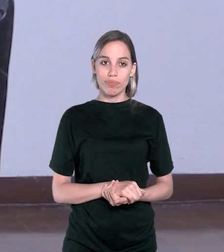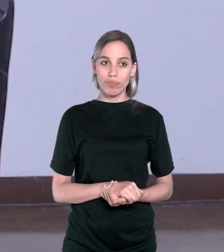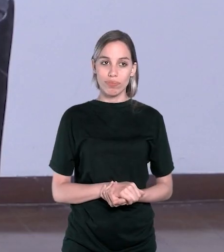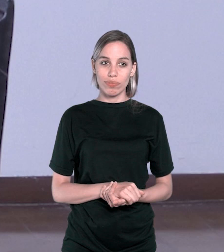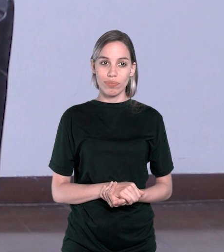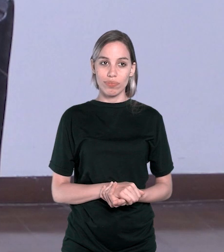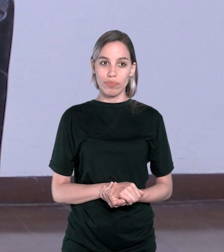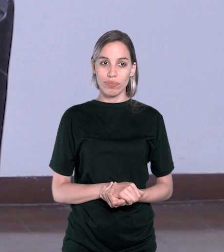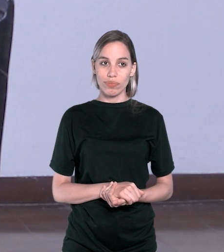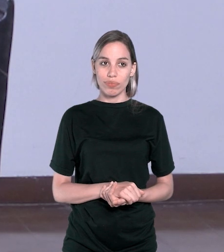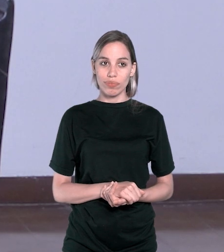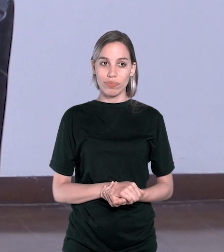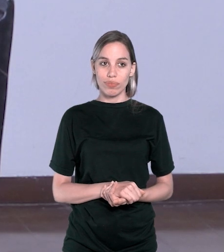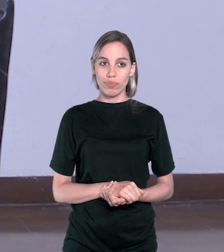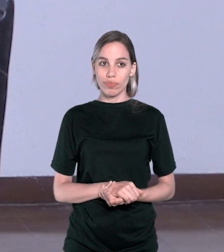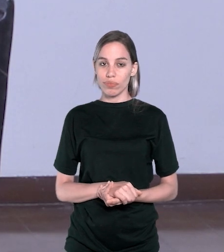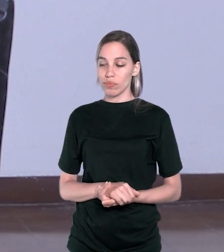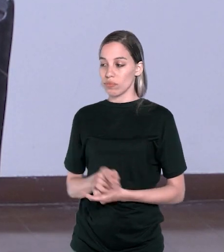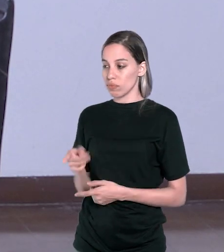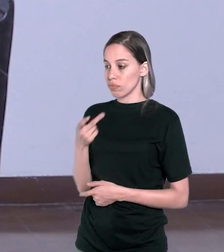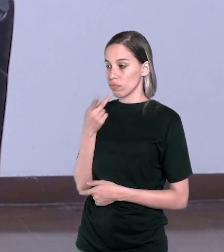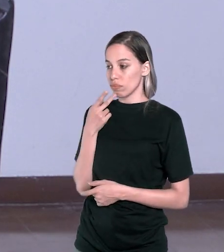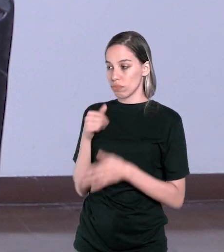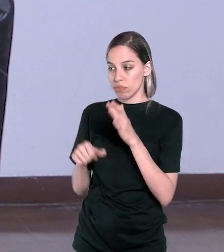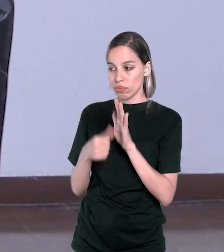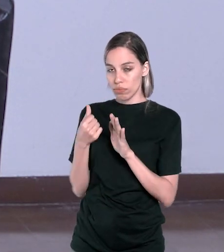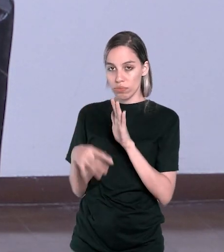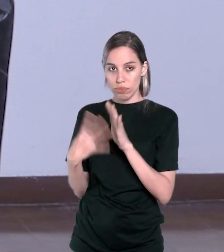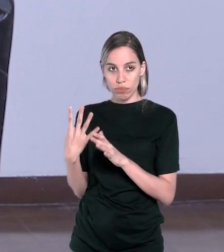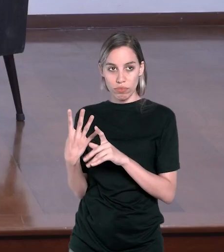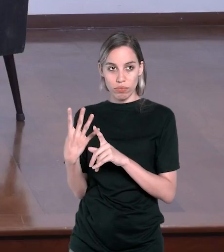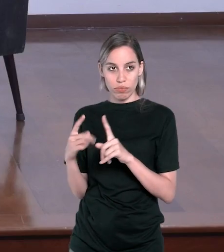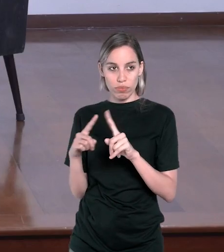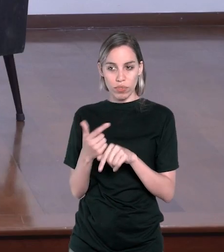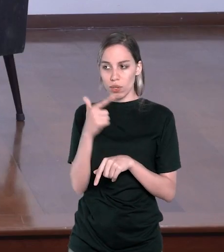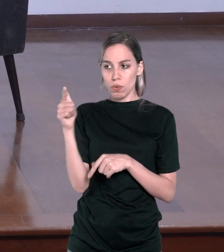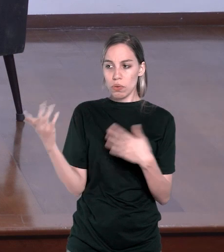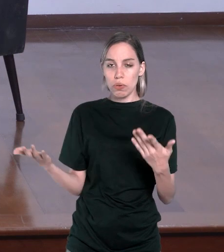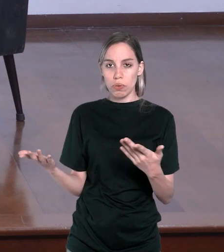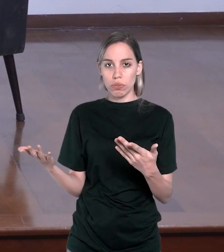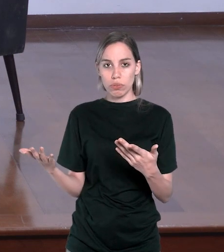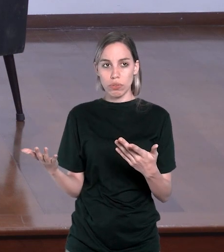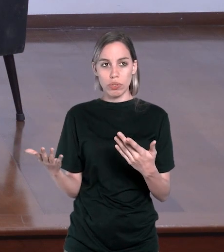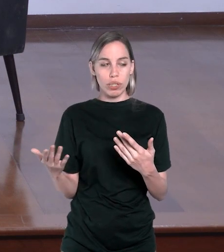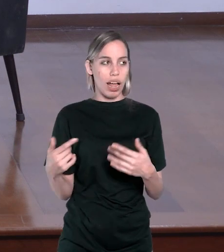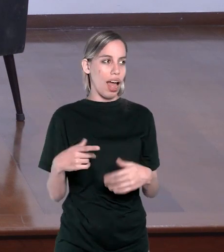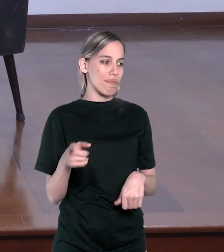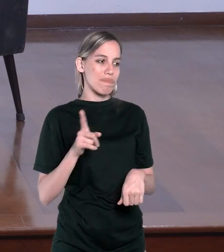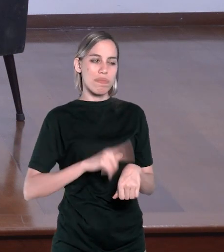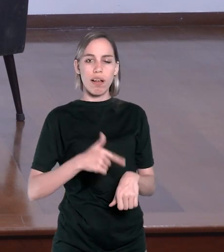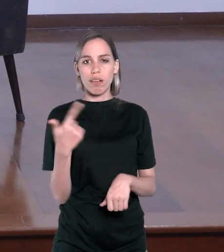Você falou que o primeiro era o quarto, e os cadáveres? Estão lá, eu não tive tempo, gente, não dá. Olha, filho,